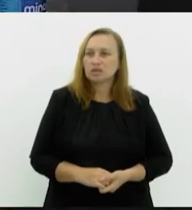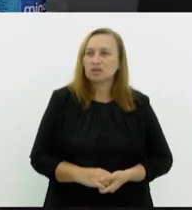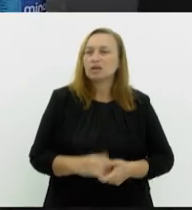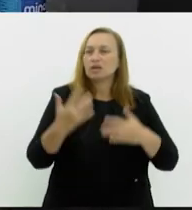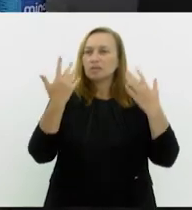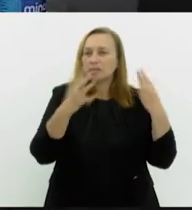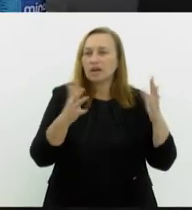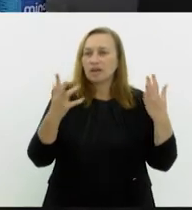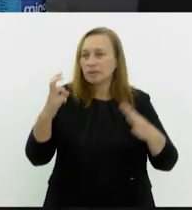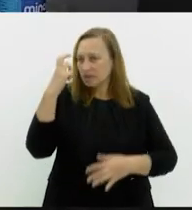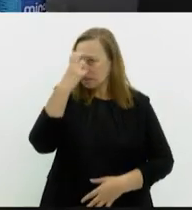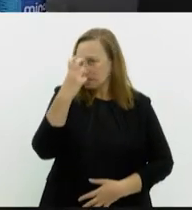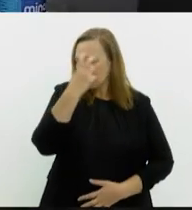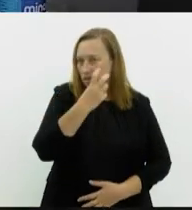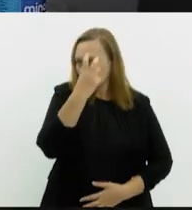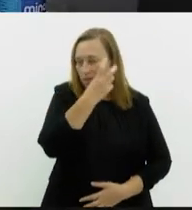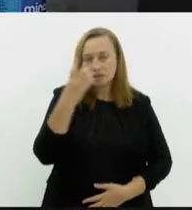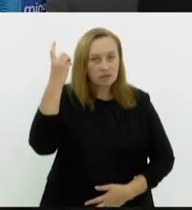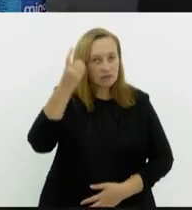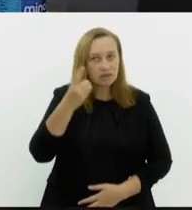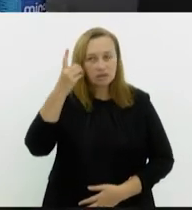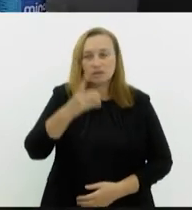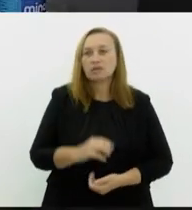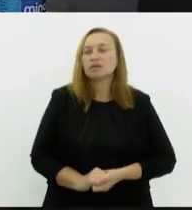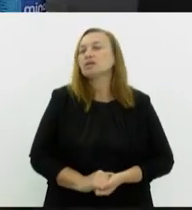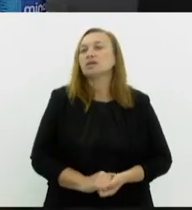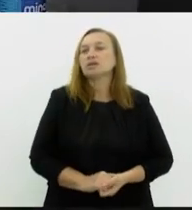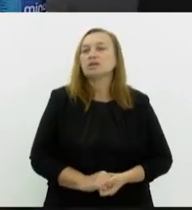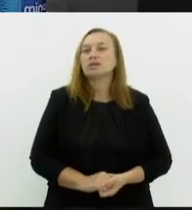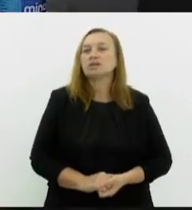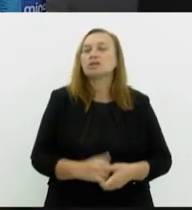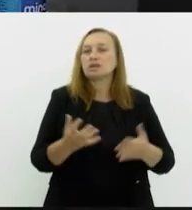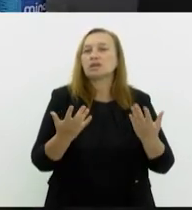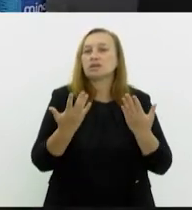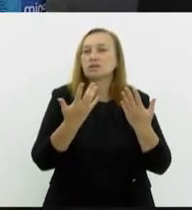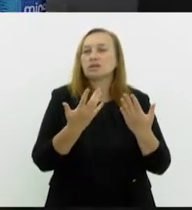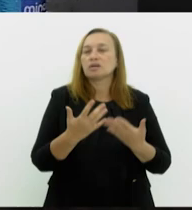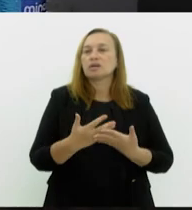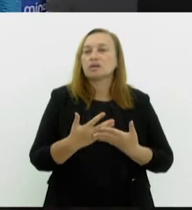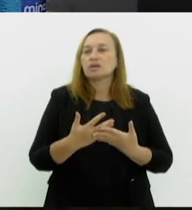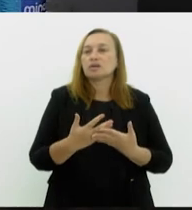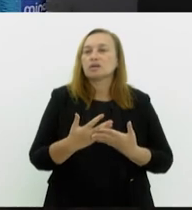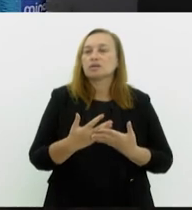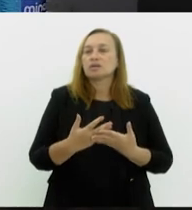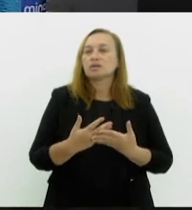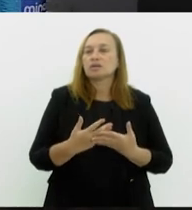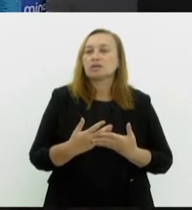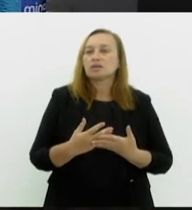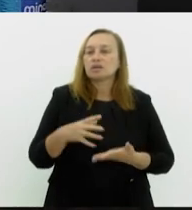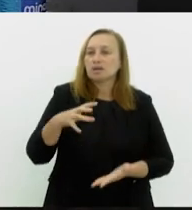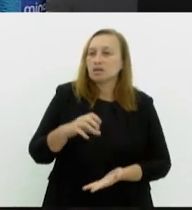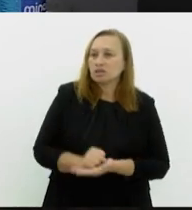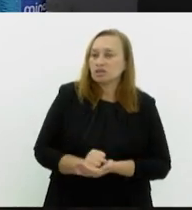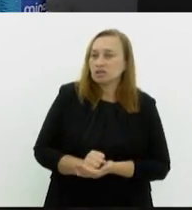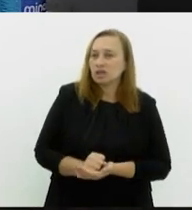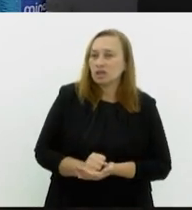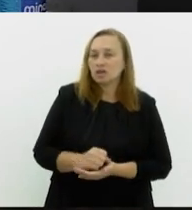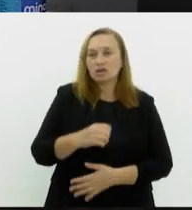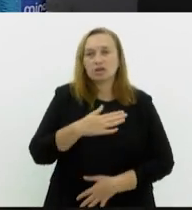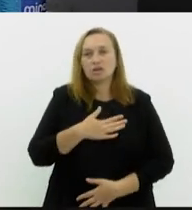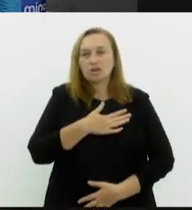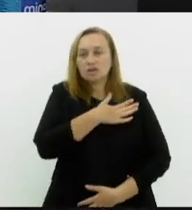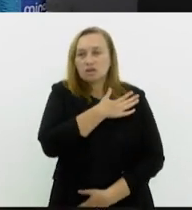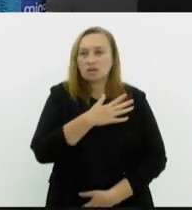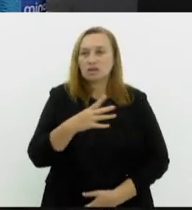Parabéns, essa nobre deputada Verônica Lima. Quero também marcar presença aqui do nosso subtenente, vereador